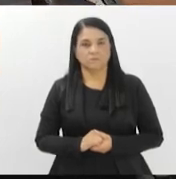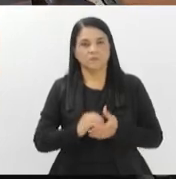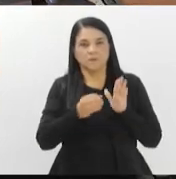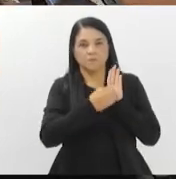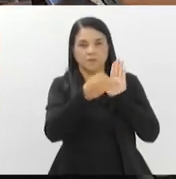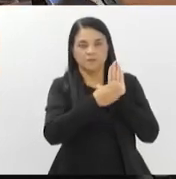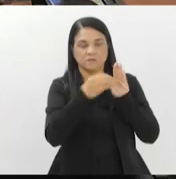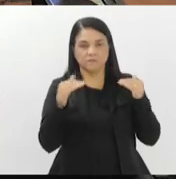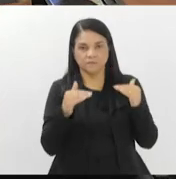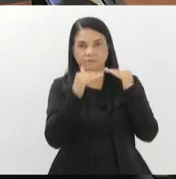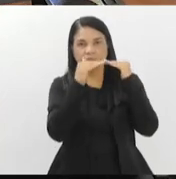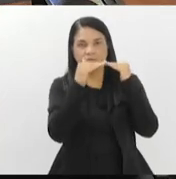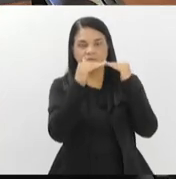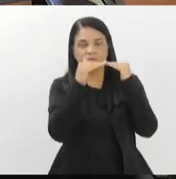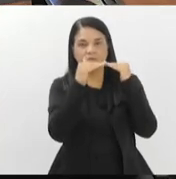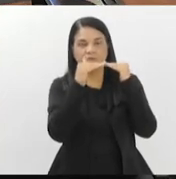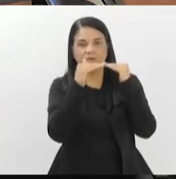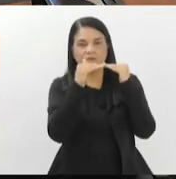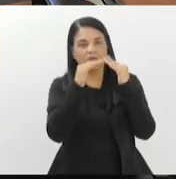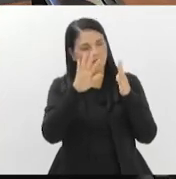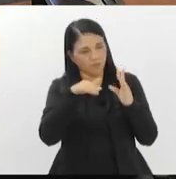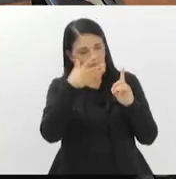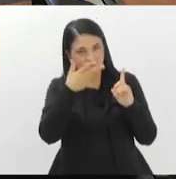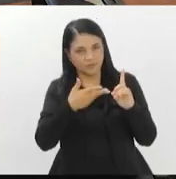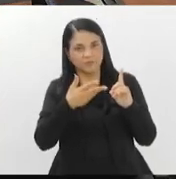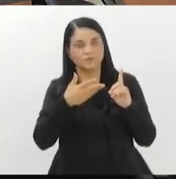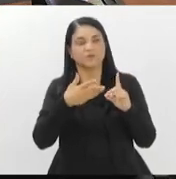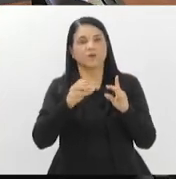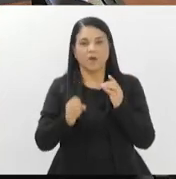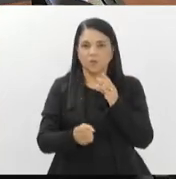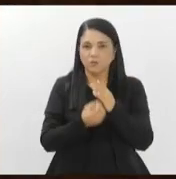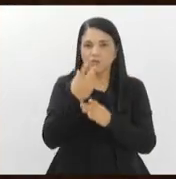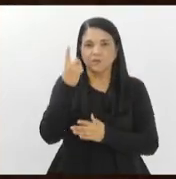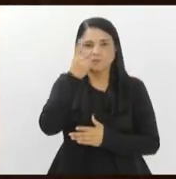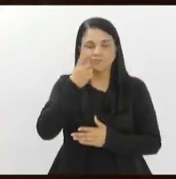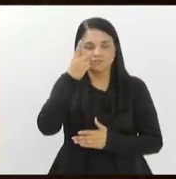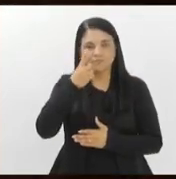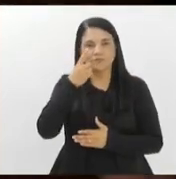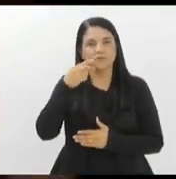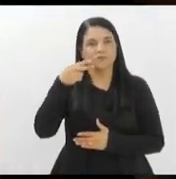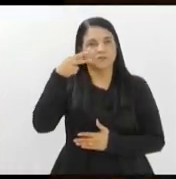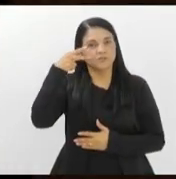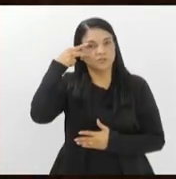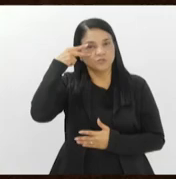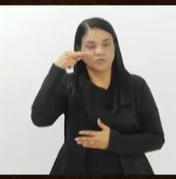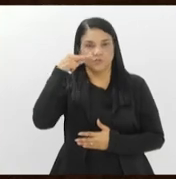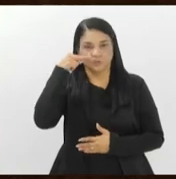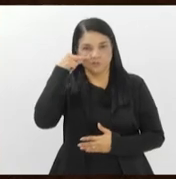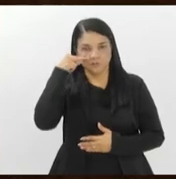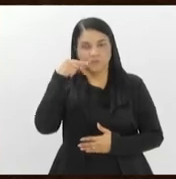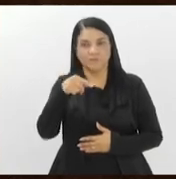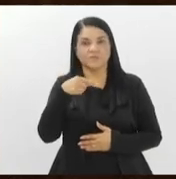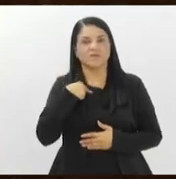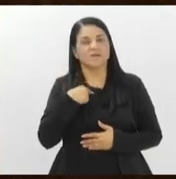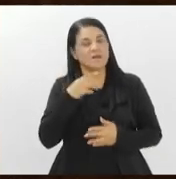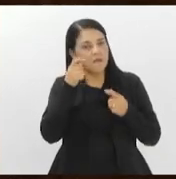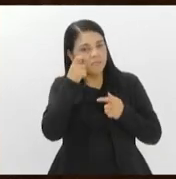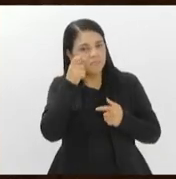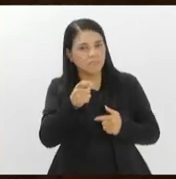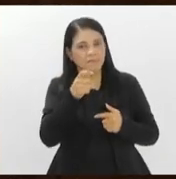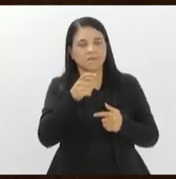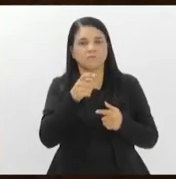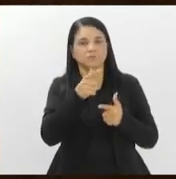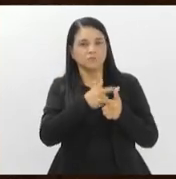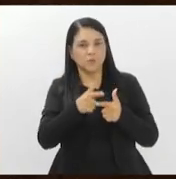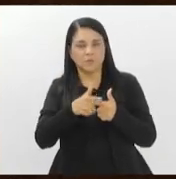Parecer favorável, elogiando a autora, a deputada Tia Ju, sempre tão atenta aí às questões da saúde e